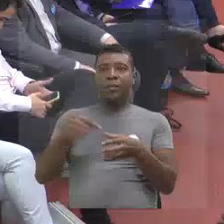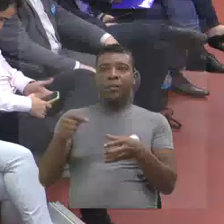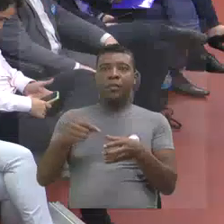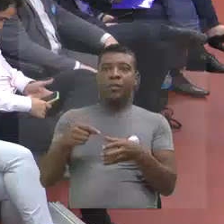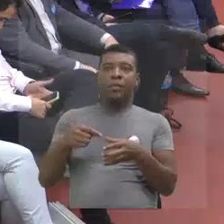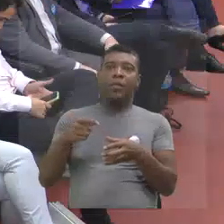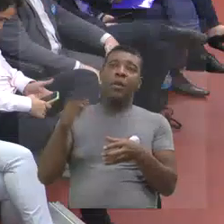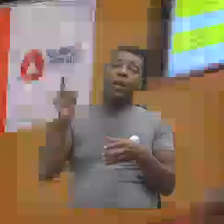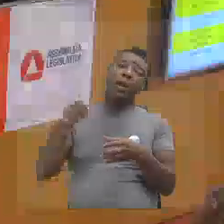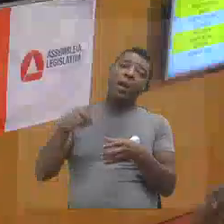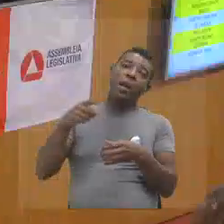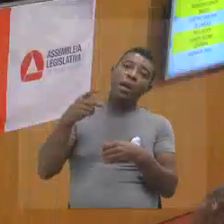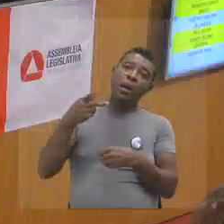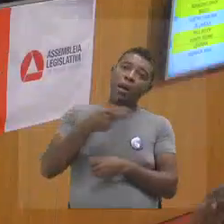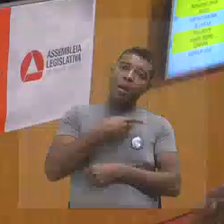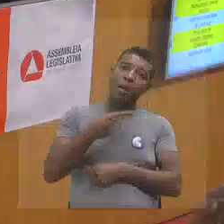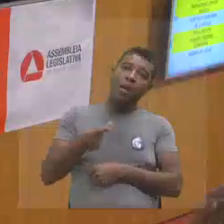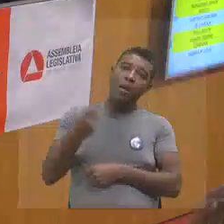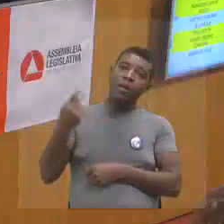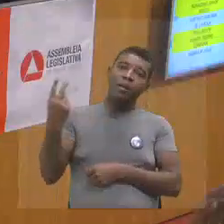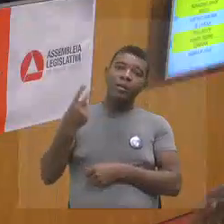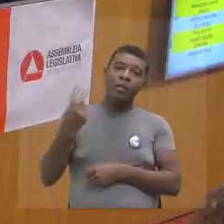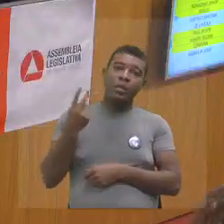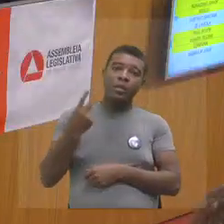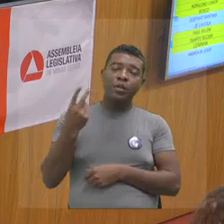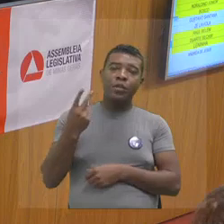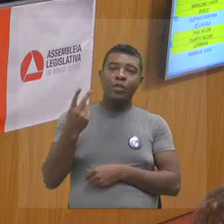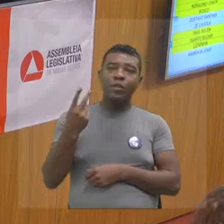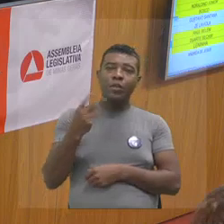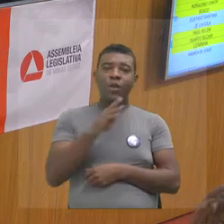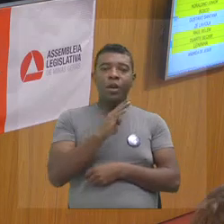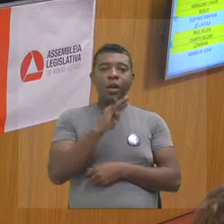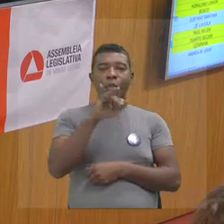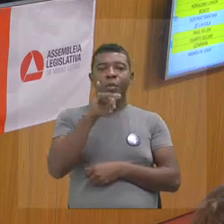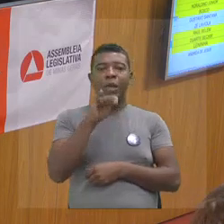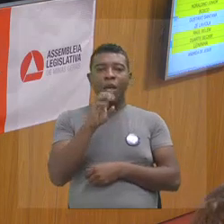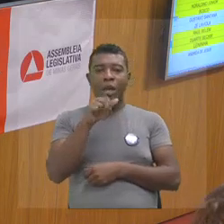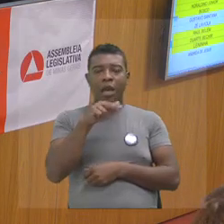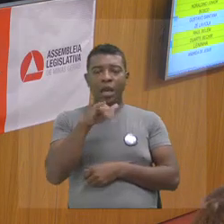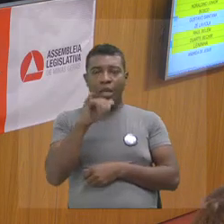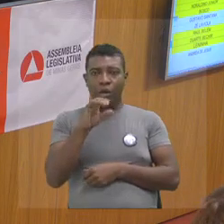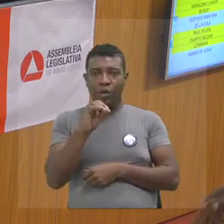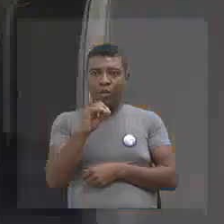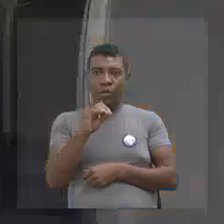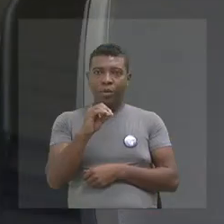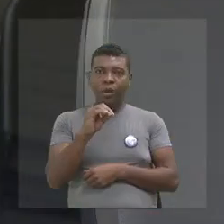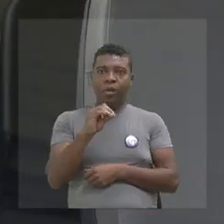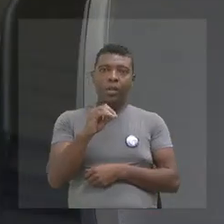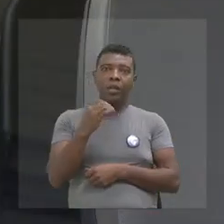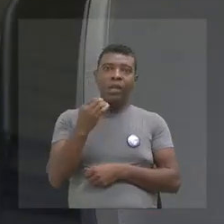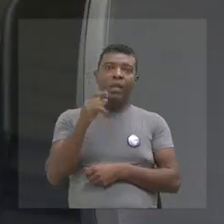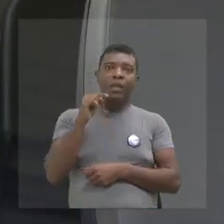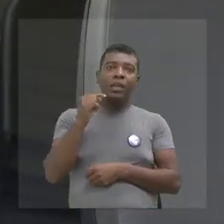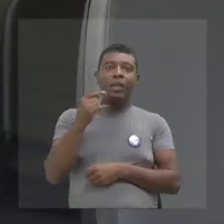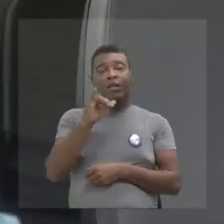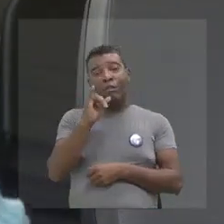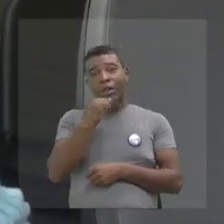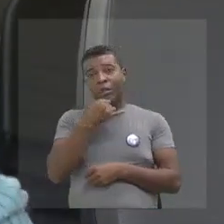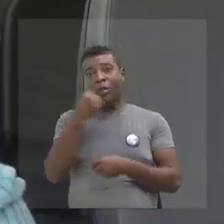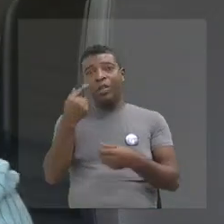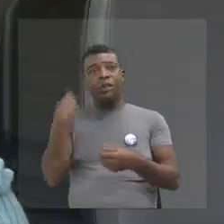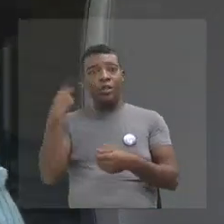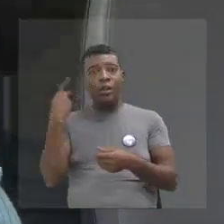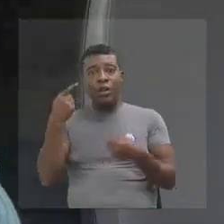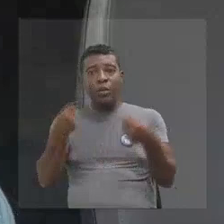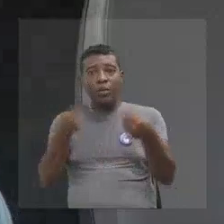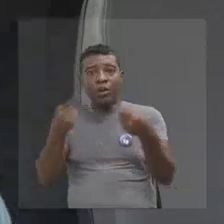pelo segunda pela segunda biênio e é uma comissão que é provocada quando a política falha né infelizmente a gente recebe